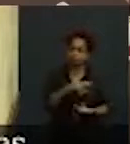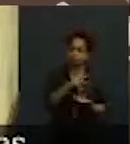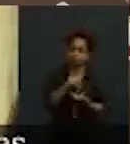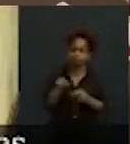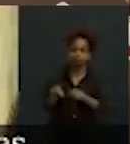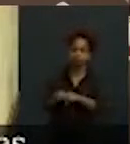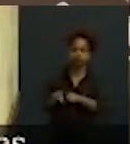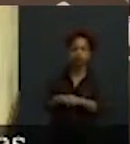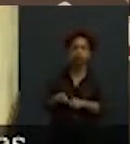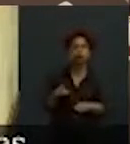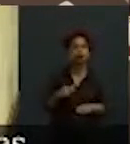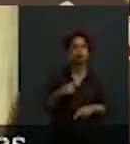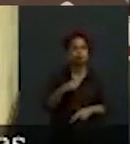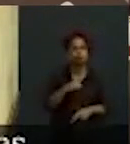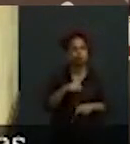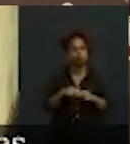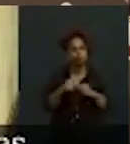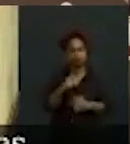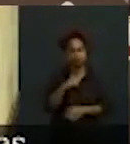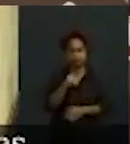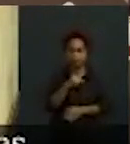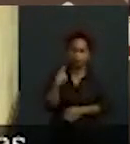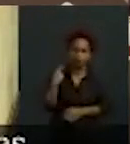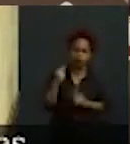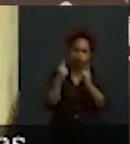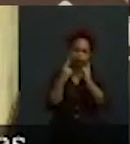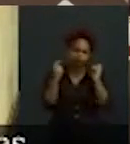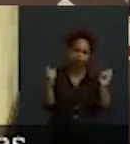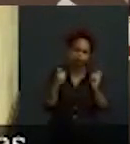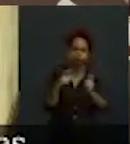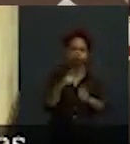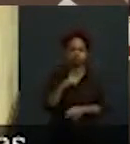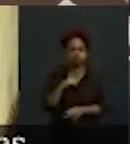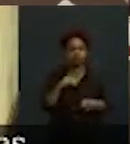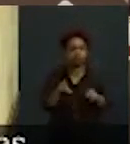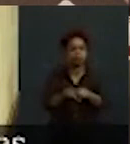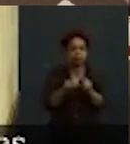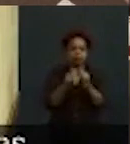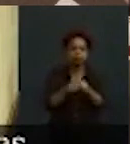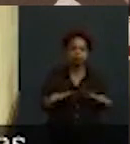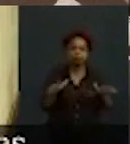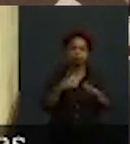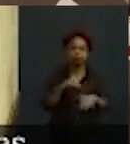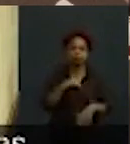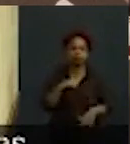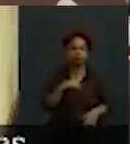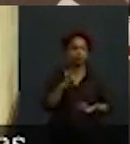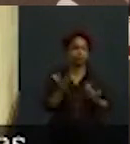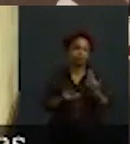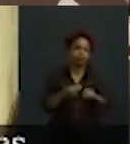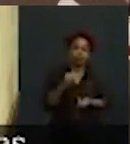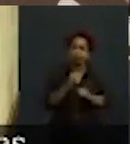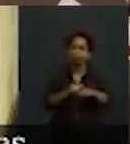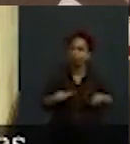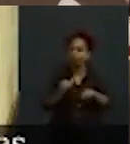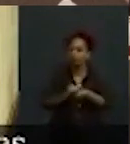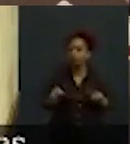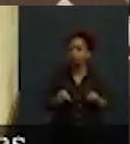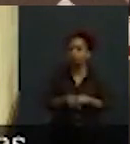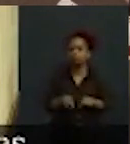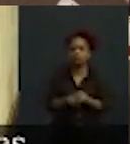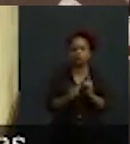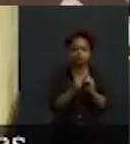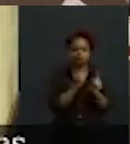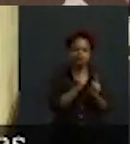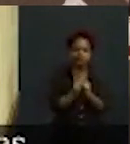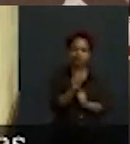sob a espreita da banalização da morte e da violência, da disseminação da desinformação e do desapreço ao